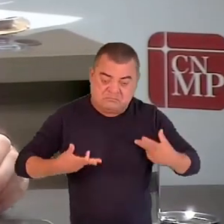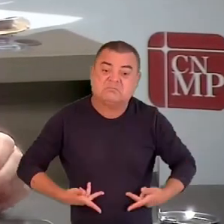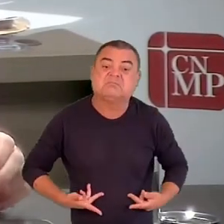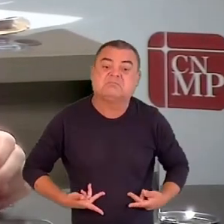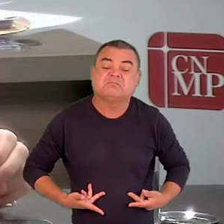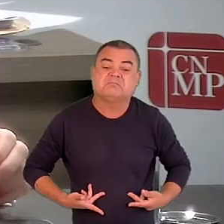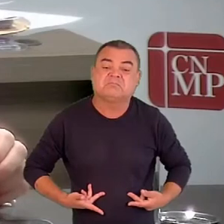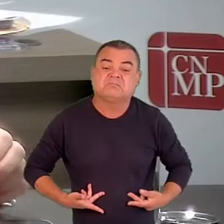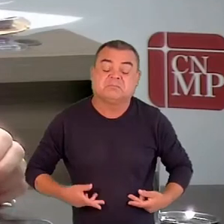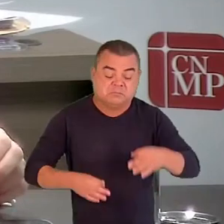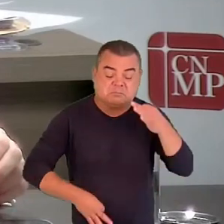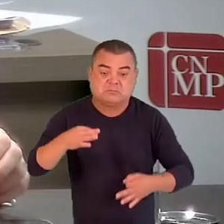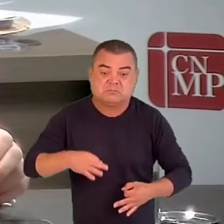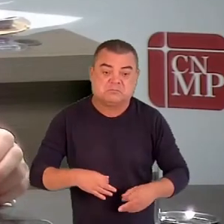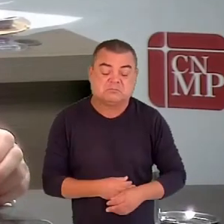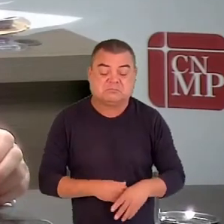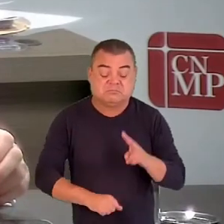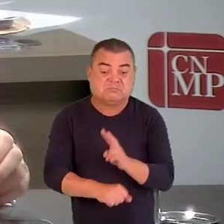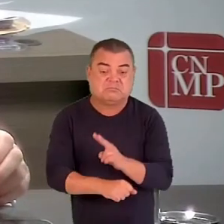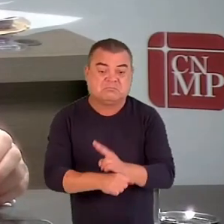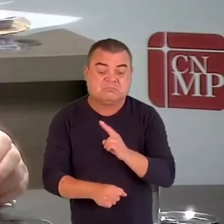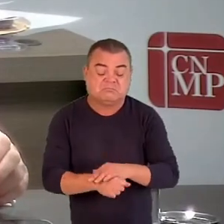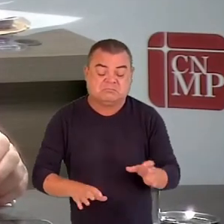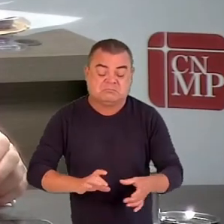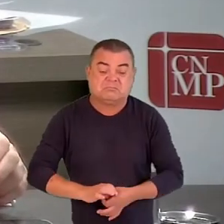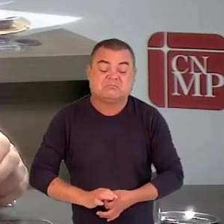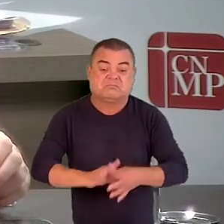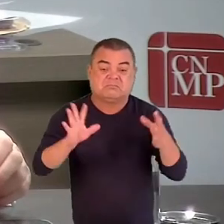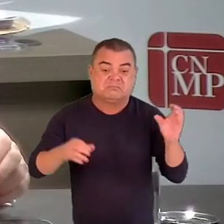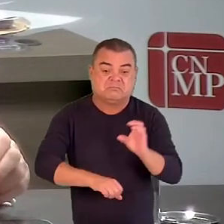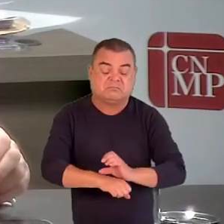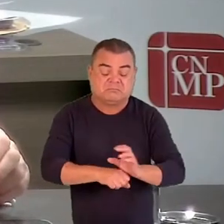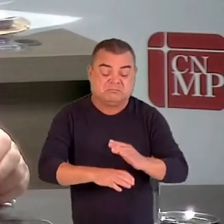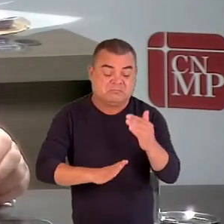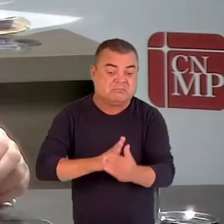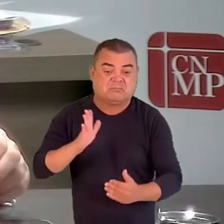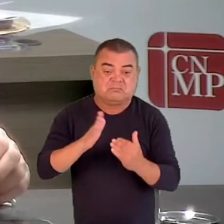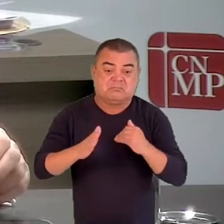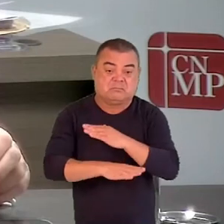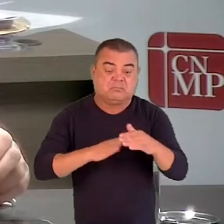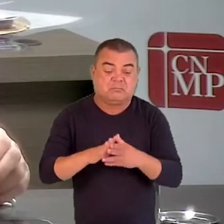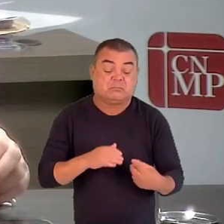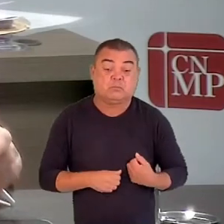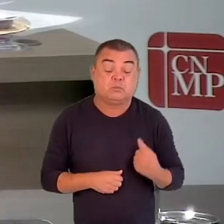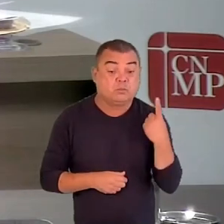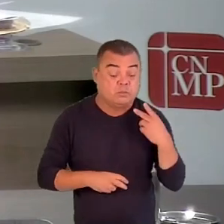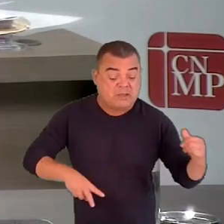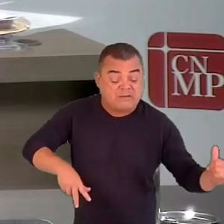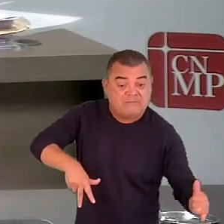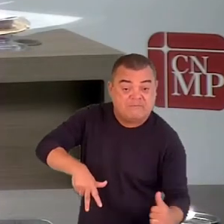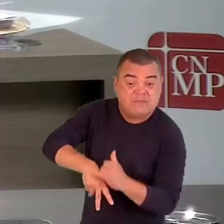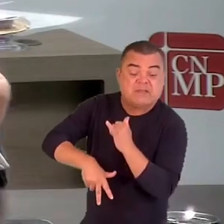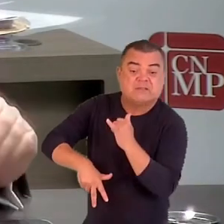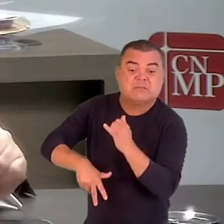grande jurista, uma grande defensora das liberdades constitucionais e, acima de tudo, uma vítima de um ataque refletido